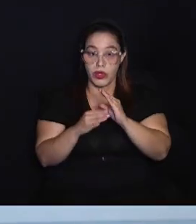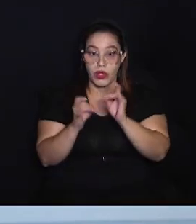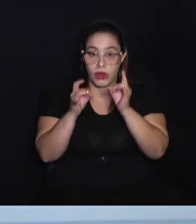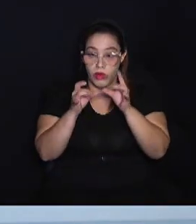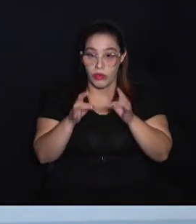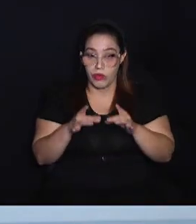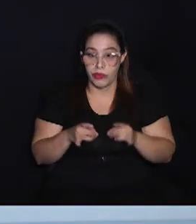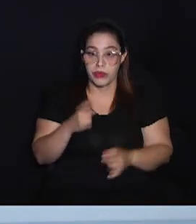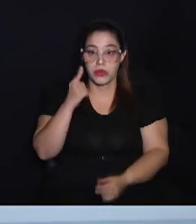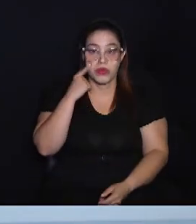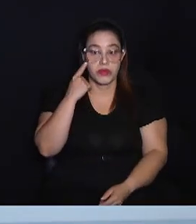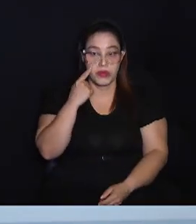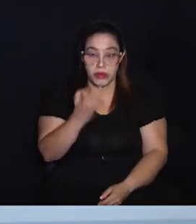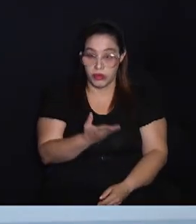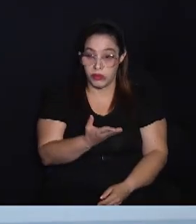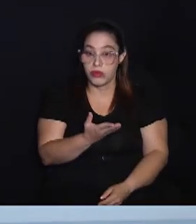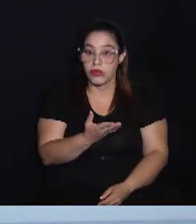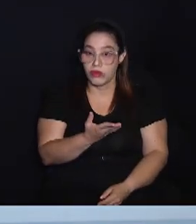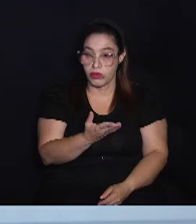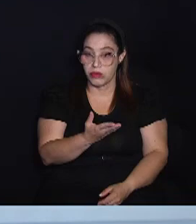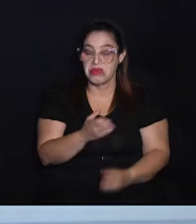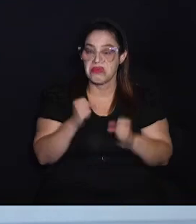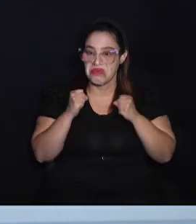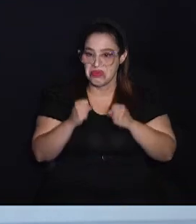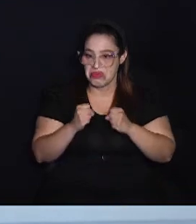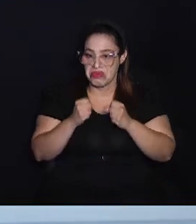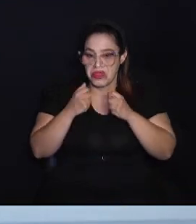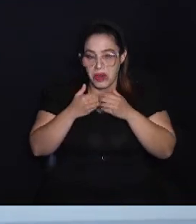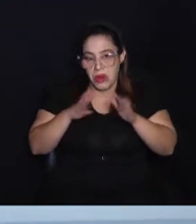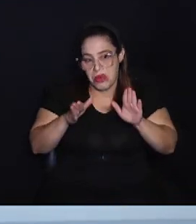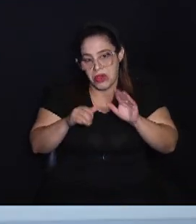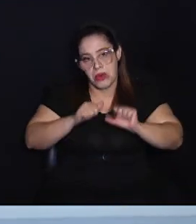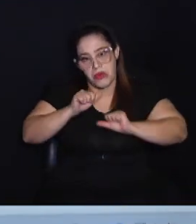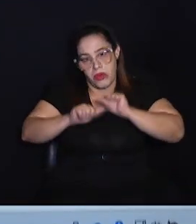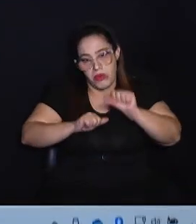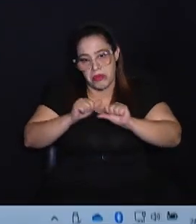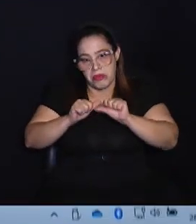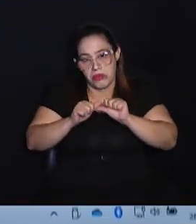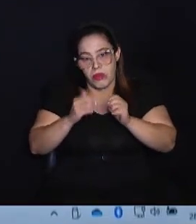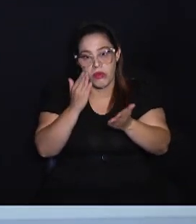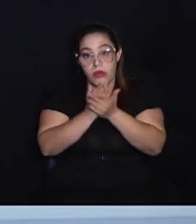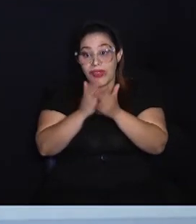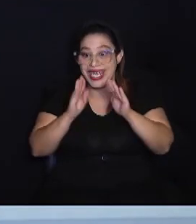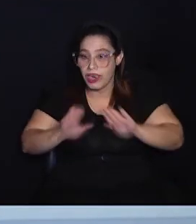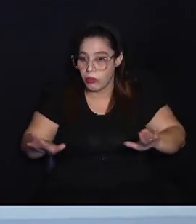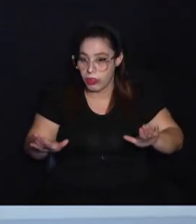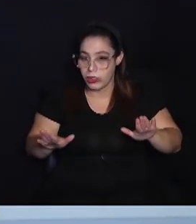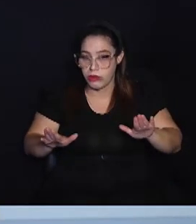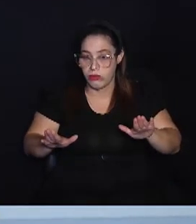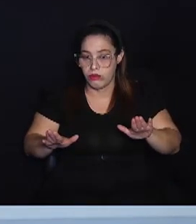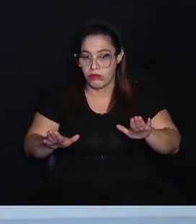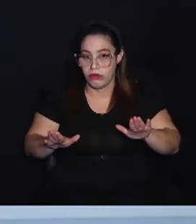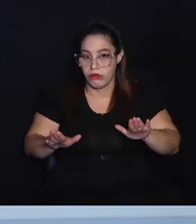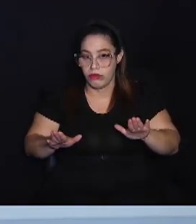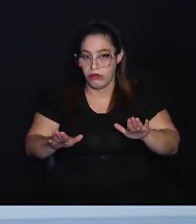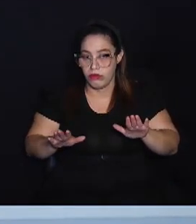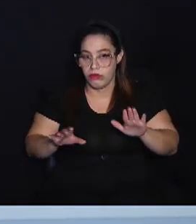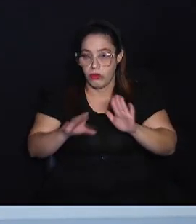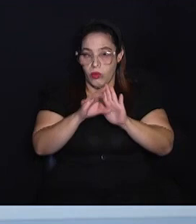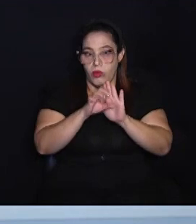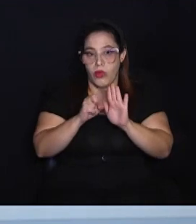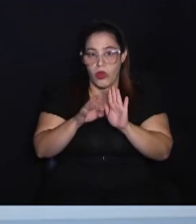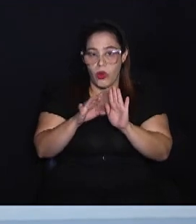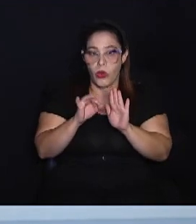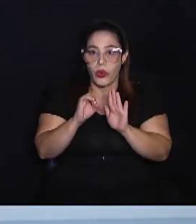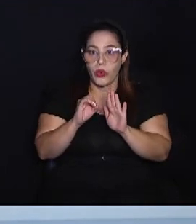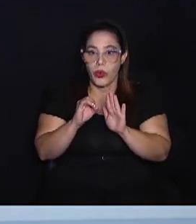do .gov.br, onde ele consegue fazer abertura, alterações e inclusive fechamento. Então, ele tendo uma conta ouro ou